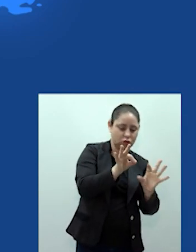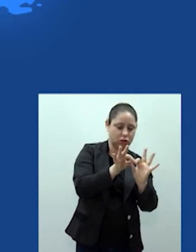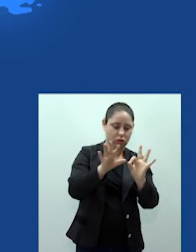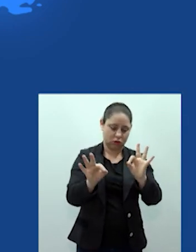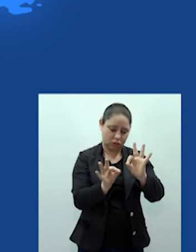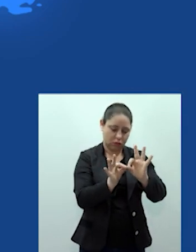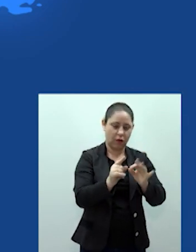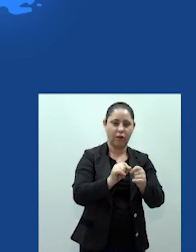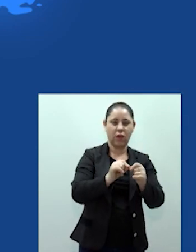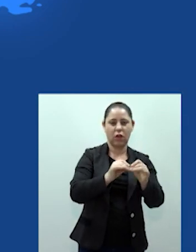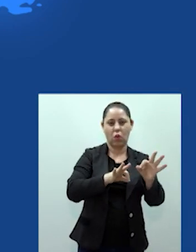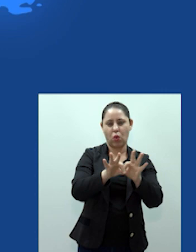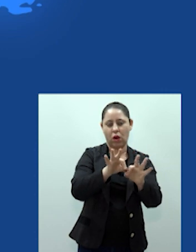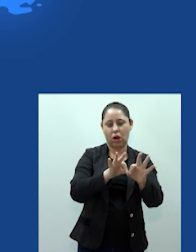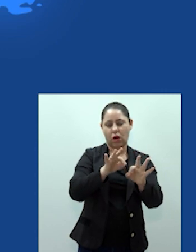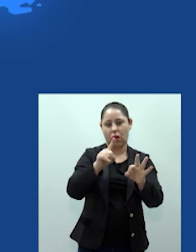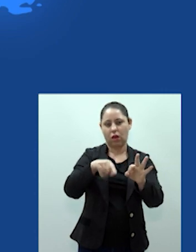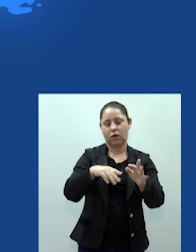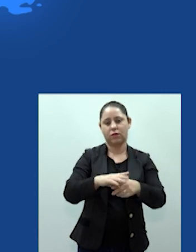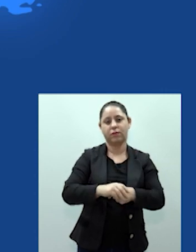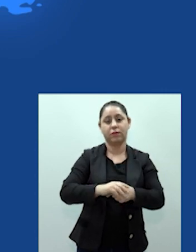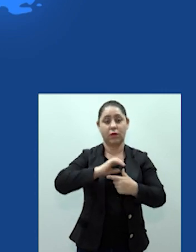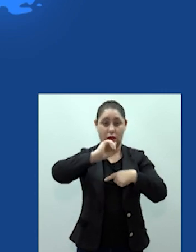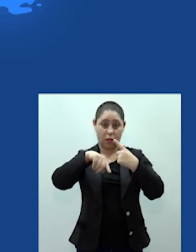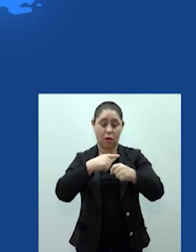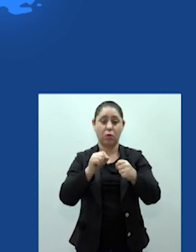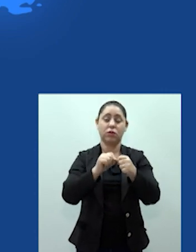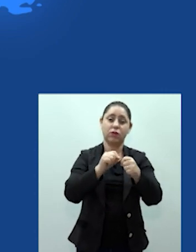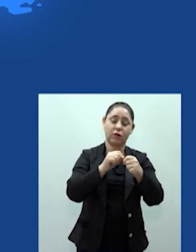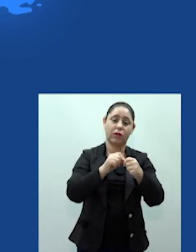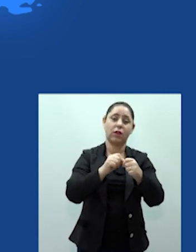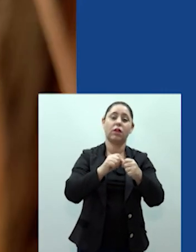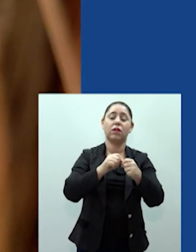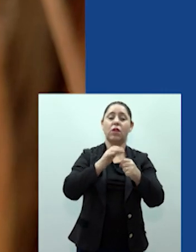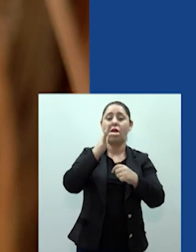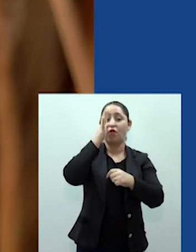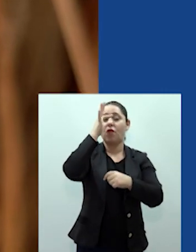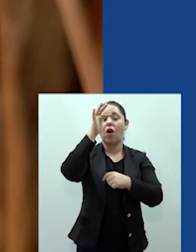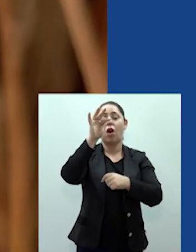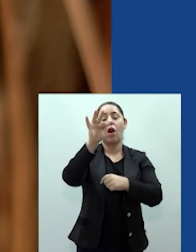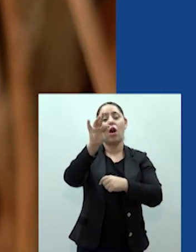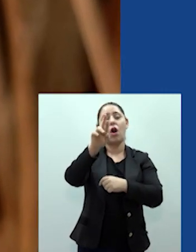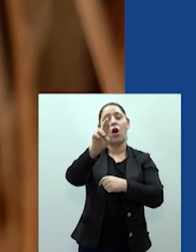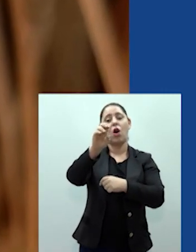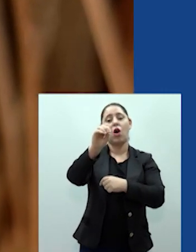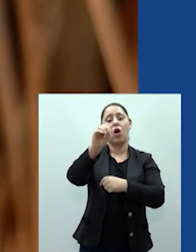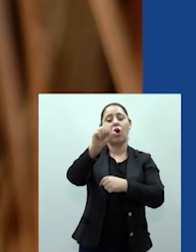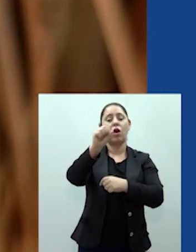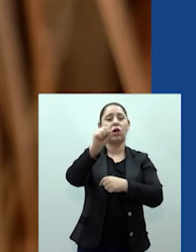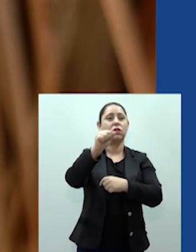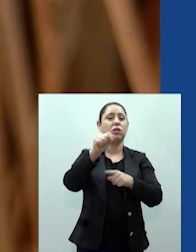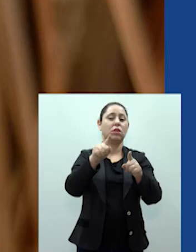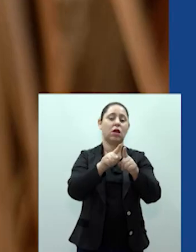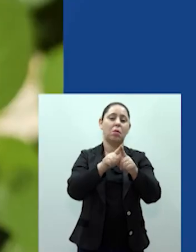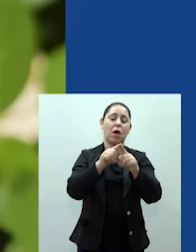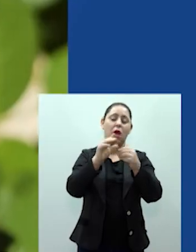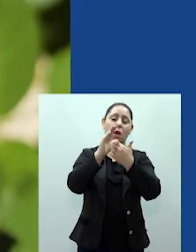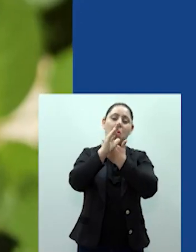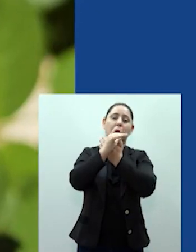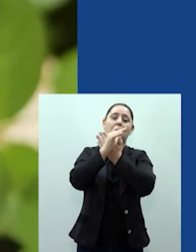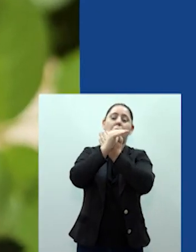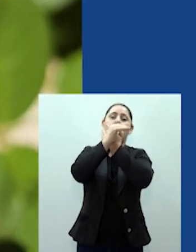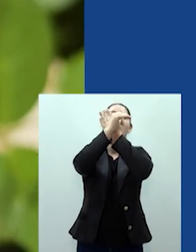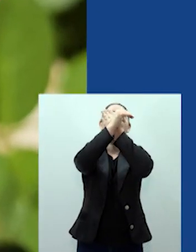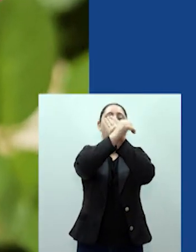fazia os recortes atrás, então fiz essa composição. Aí comecei a bordar em pétala de rosa, comecei a bordar em asa de